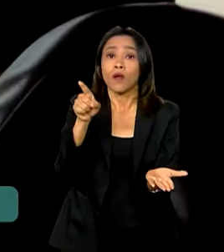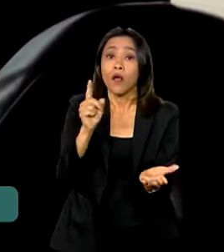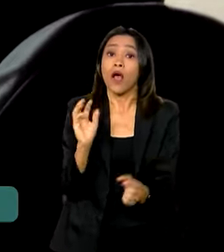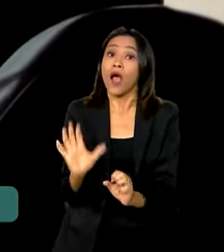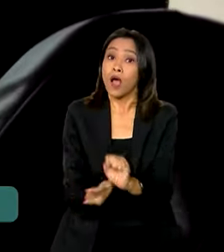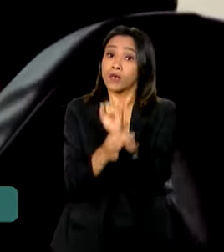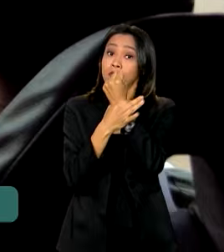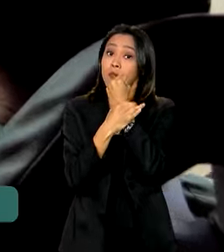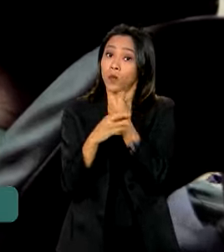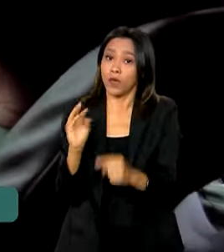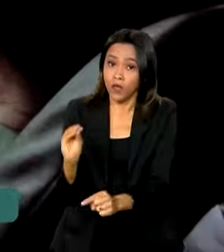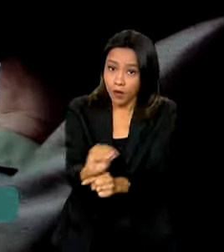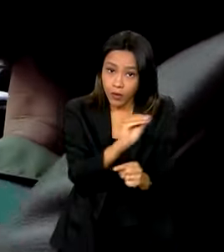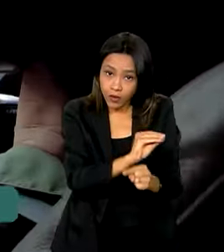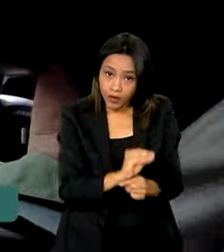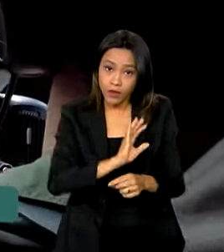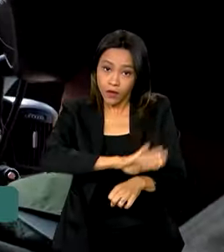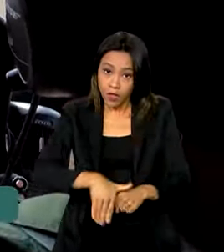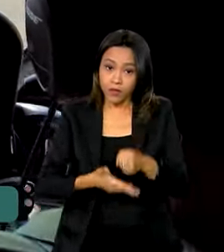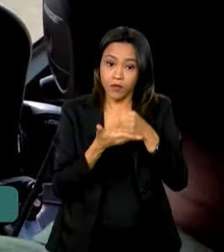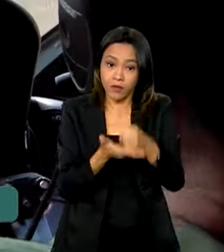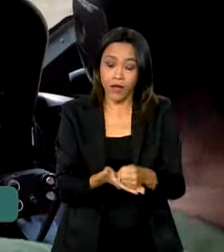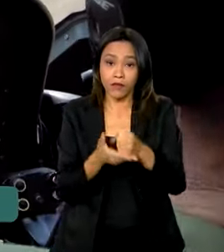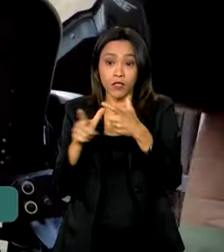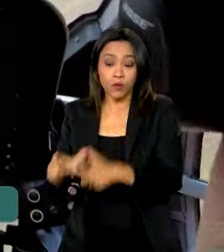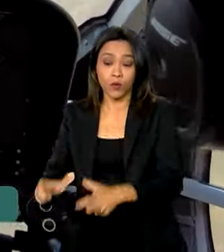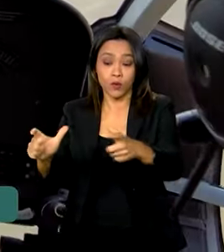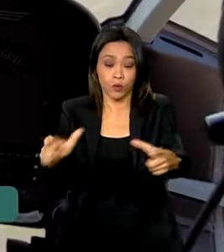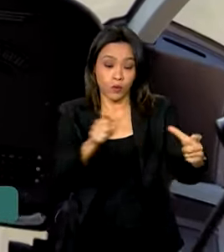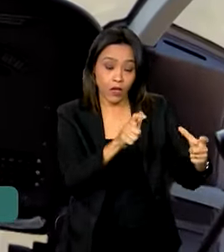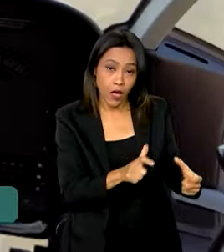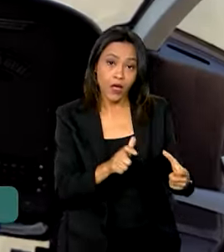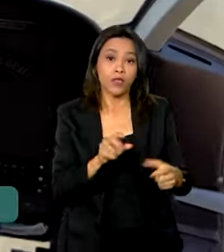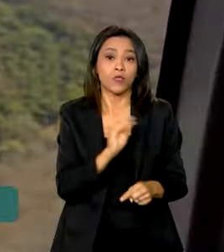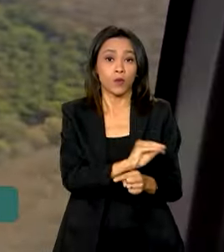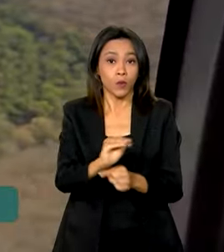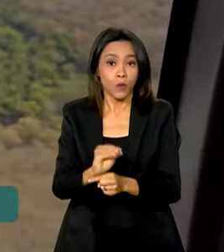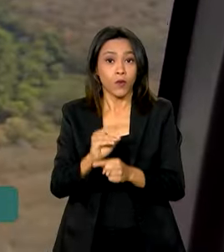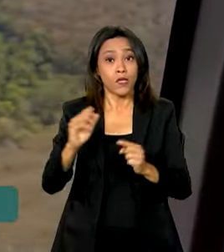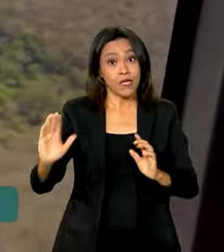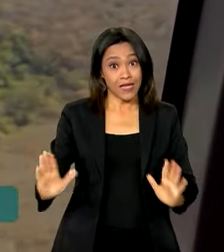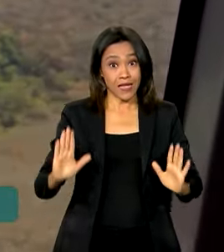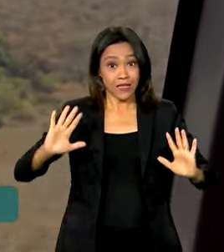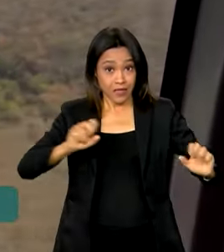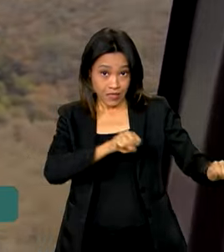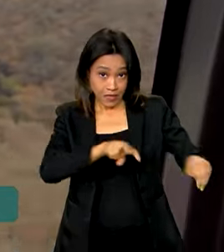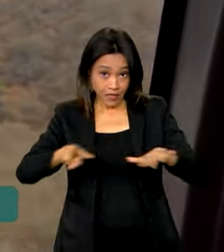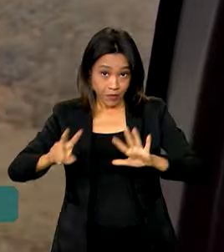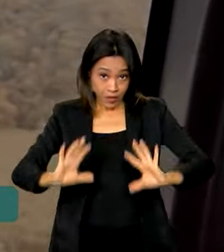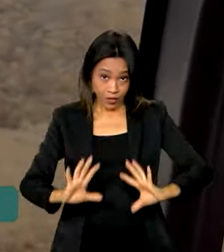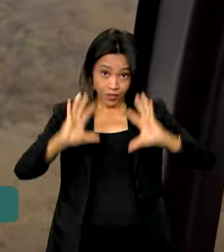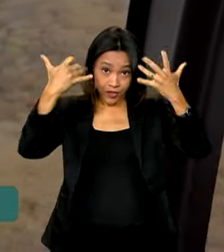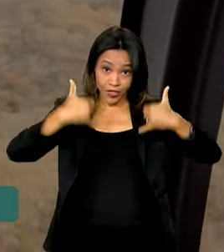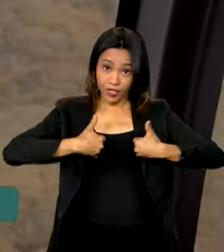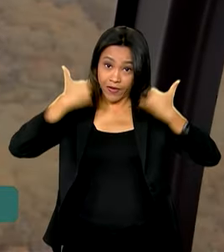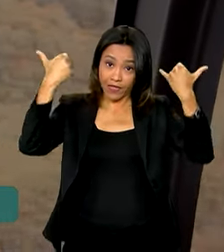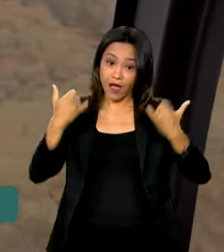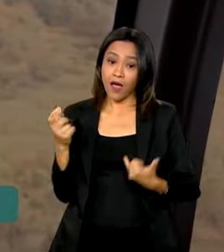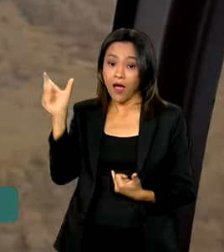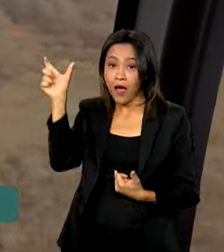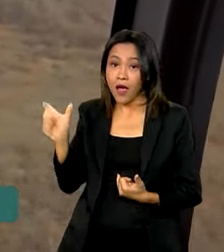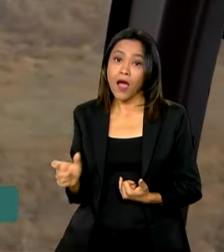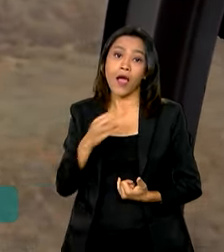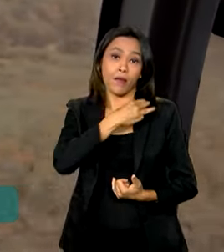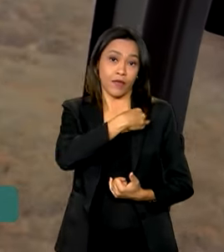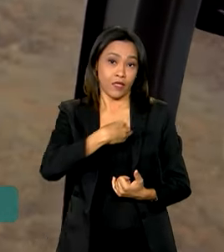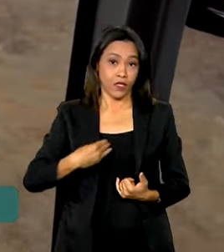e o desenvolvimento sustentável dessas áreas. Durante a cerimônia de aniversário do Instituto, a ministra do Meio Ambiente e